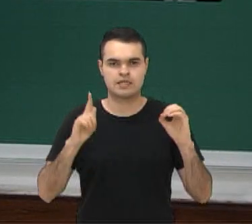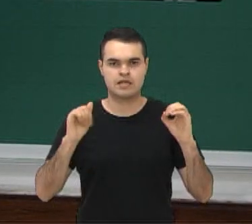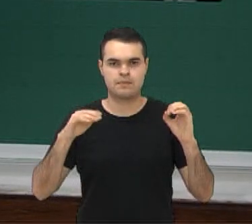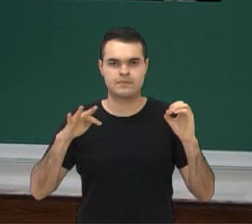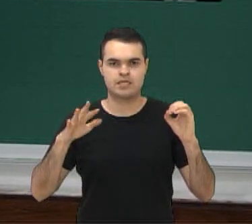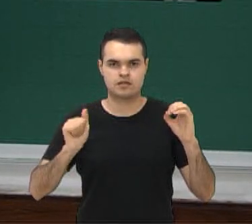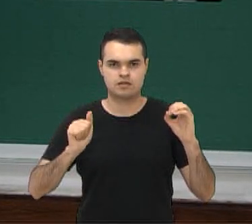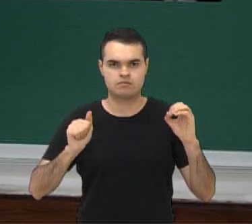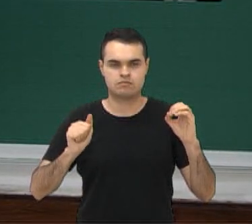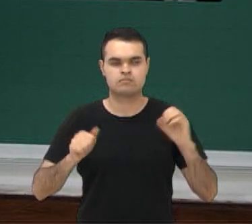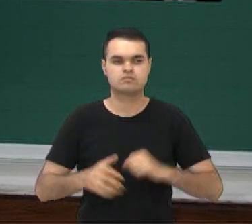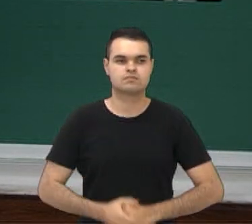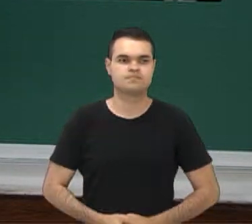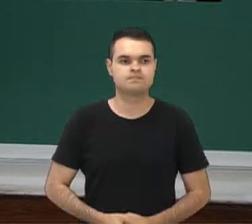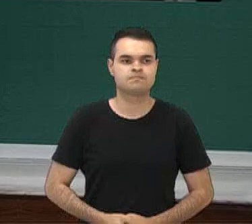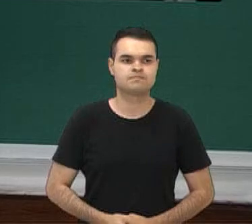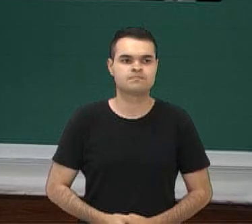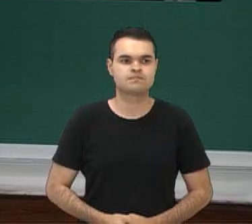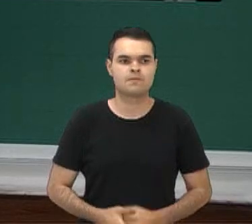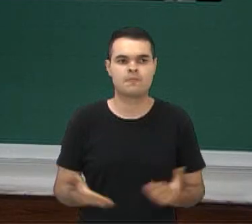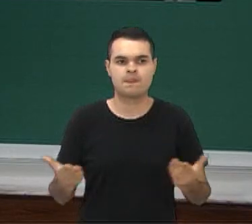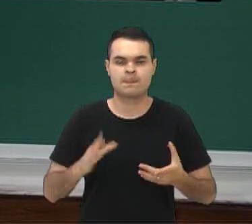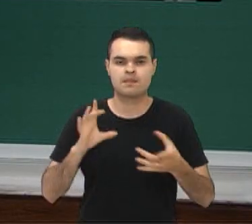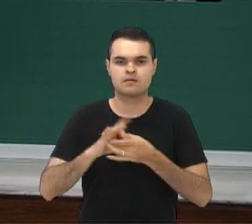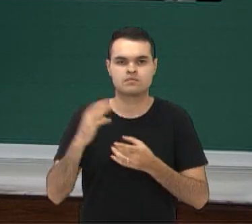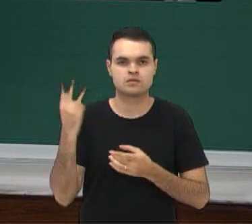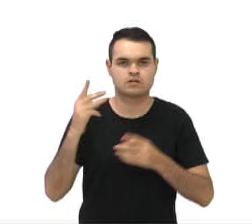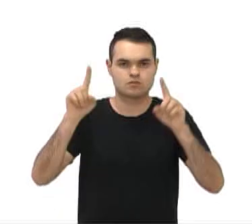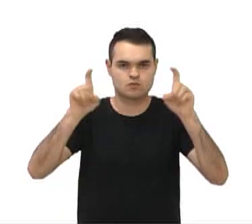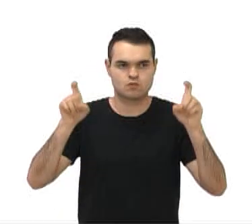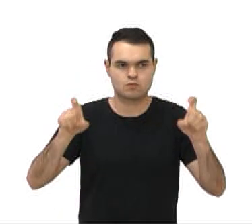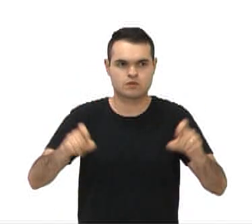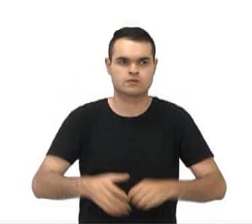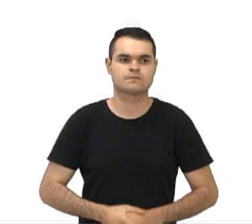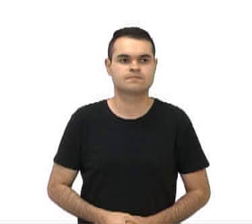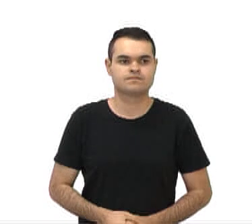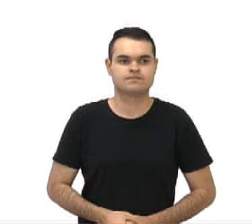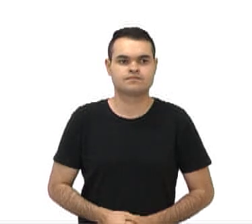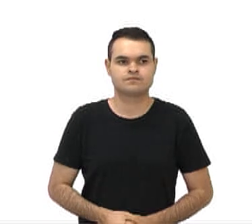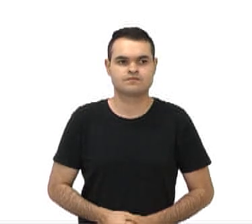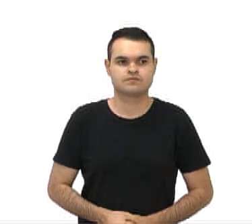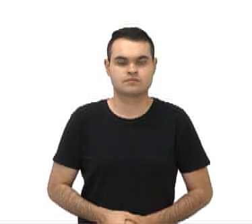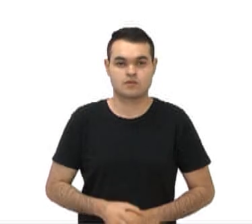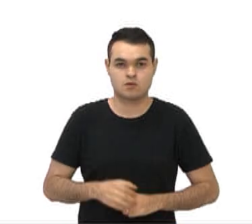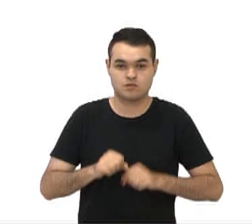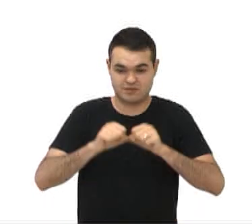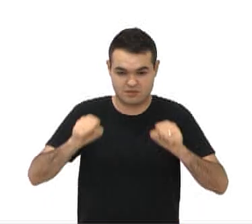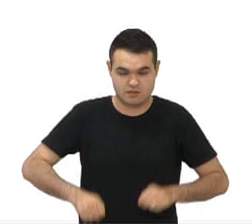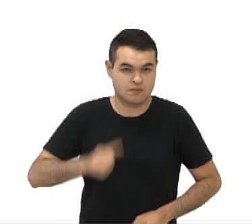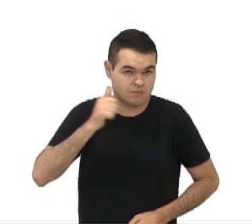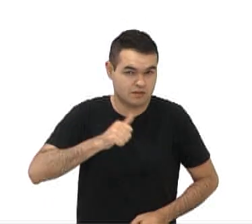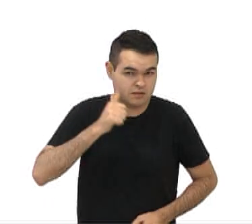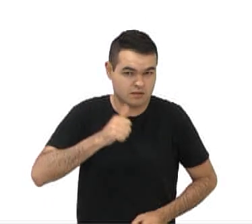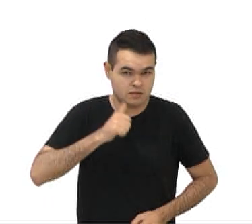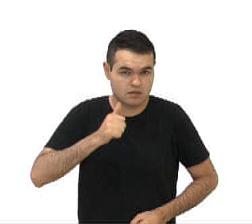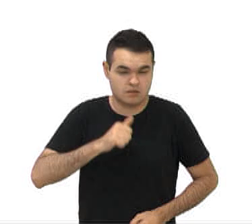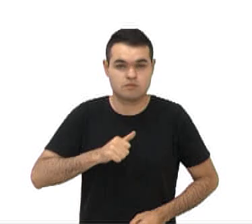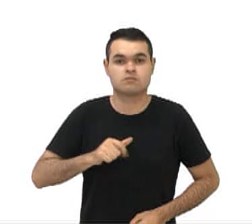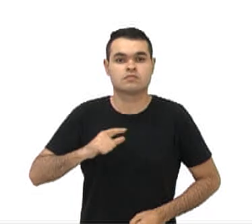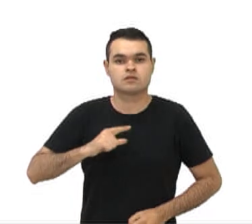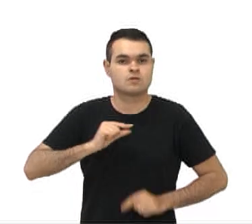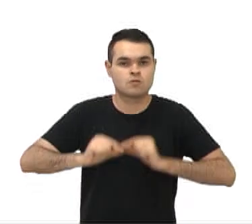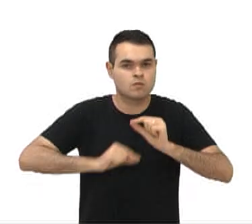dos ovócitos 2. Vamos para o nosso terceiro quiz. O sistema reprodutor feminino apresenta